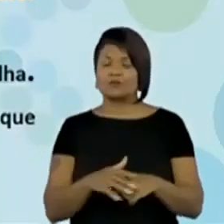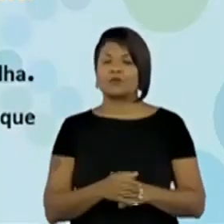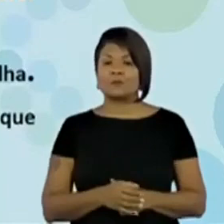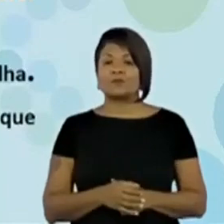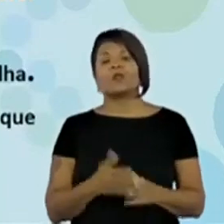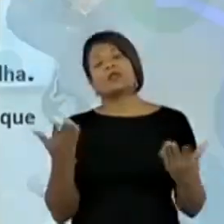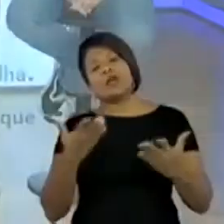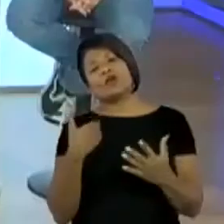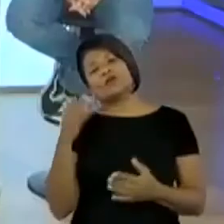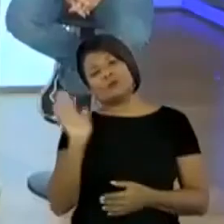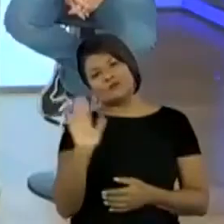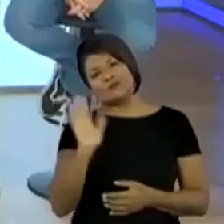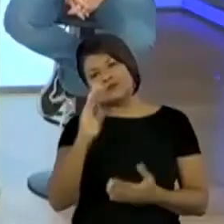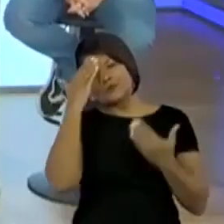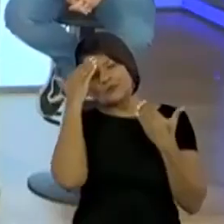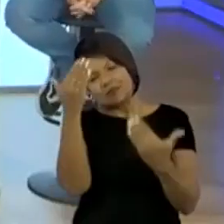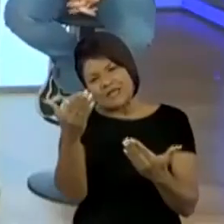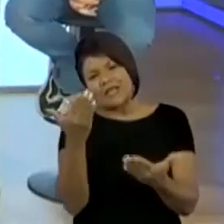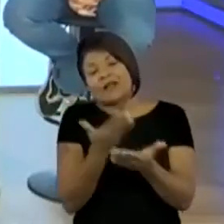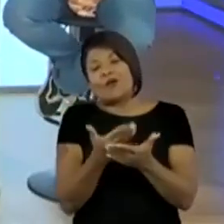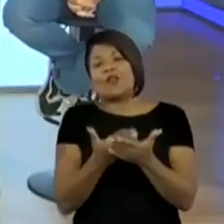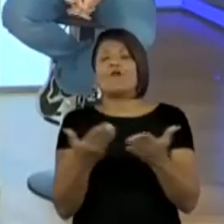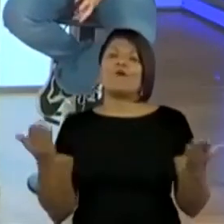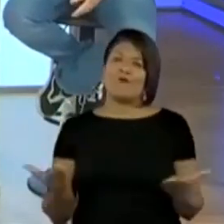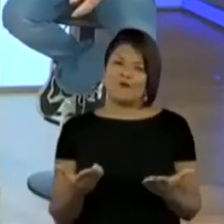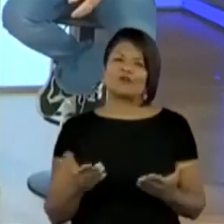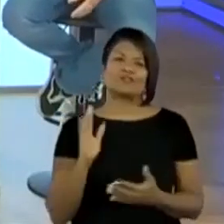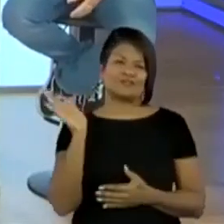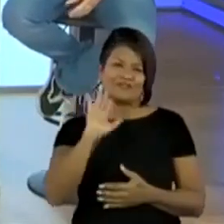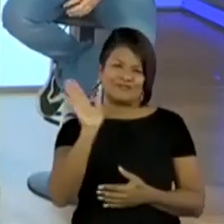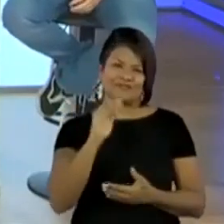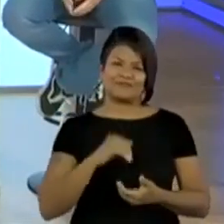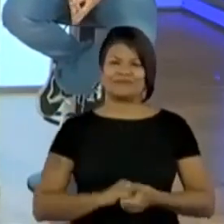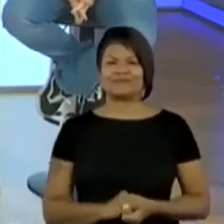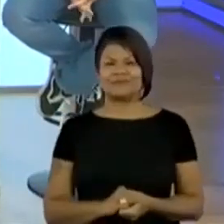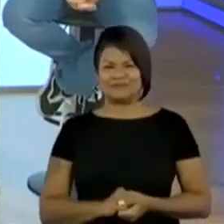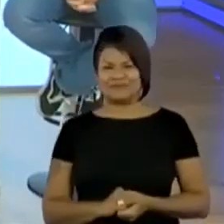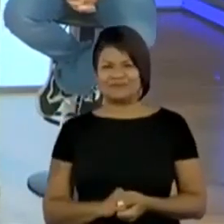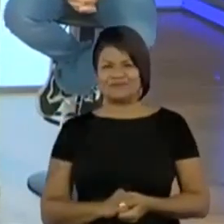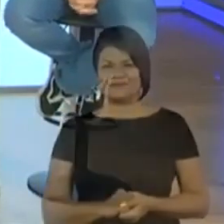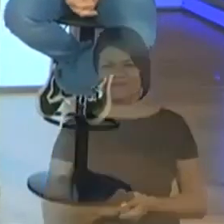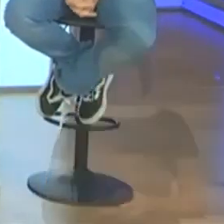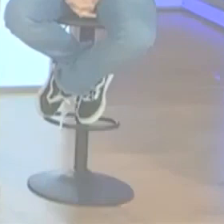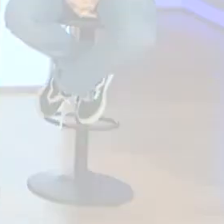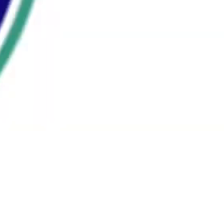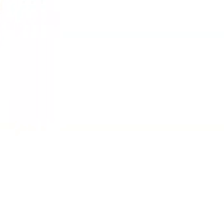agora eu quero me despedir. Muito obrigada pela aula de hoje. A gente se vê. Tchau, tchau.